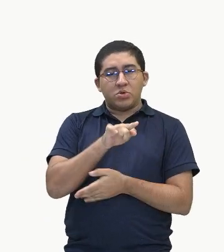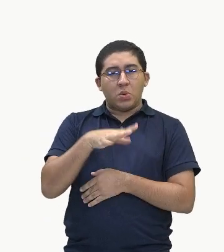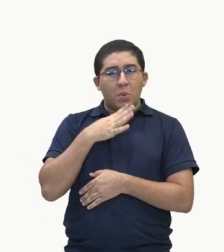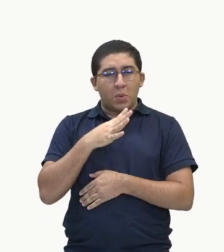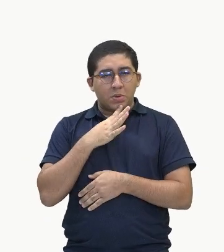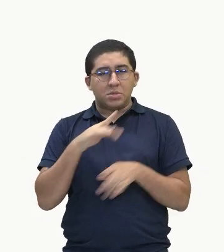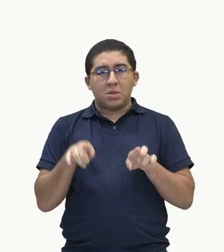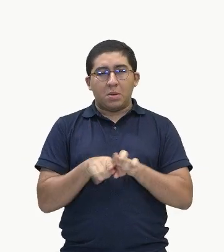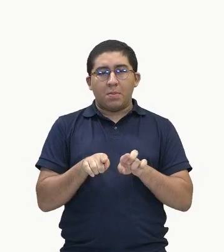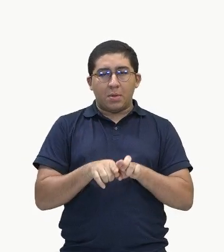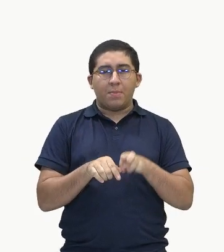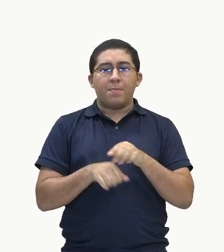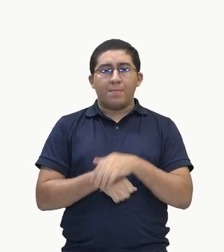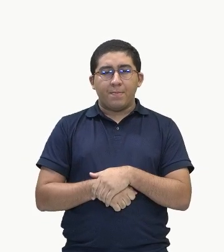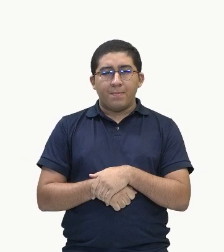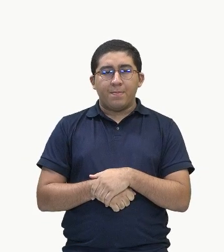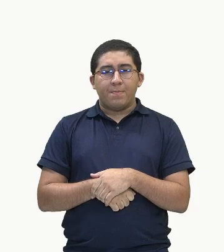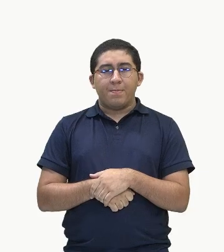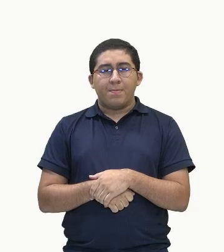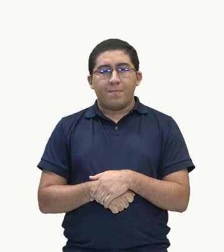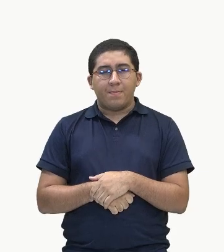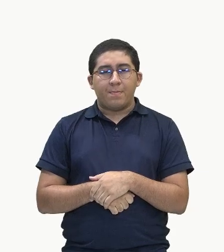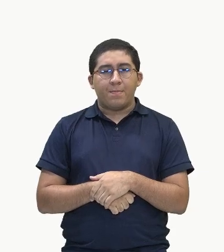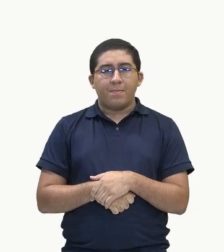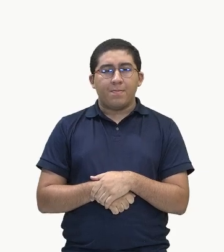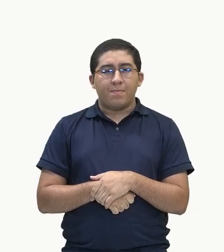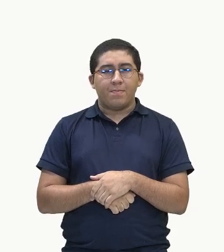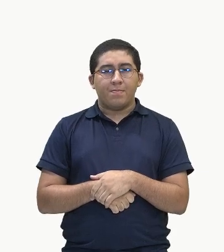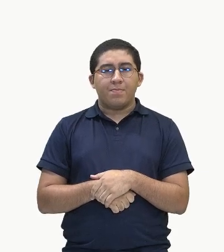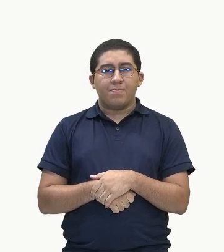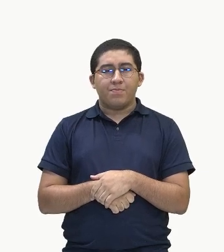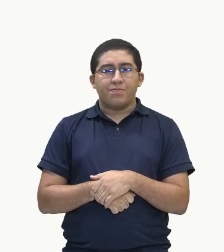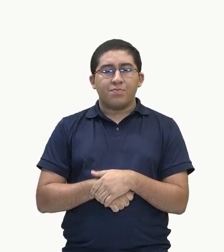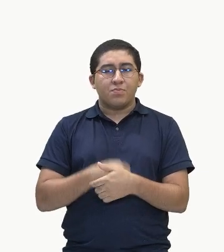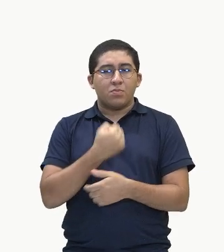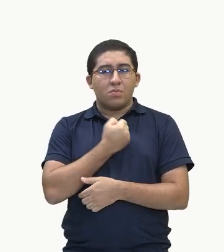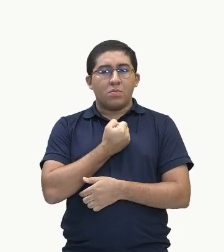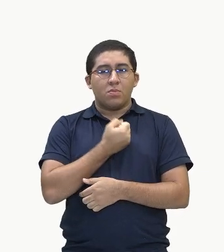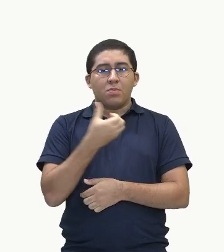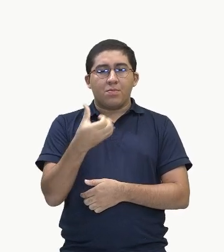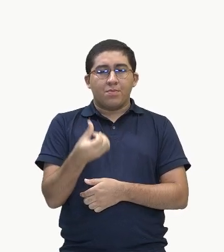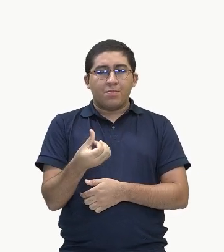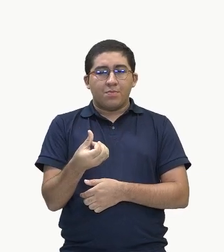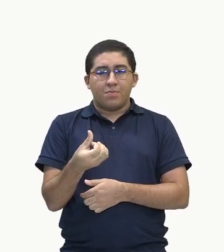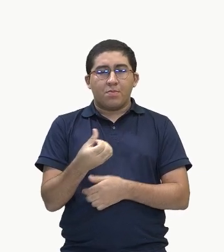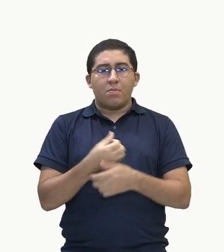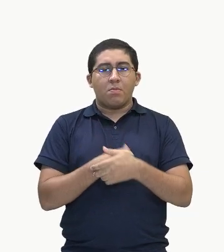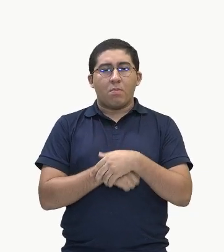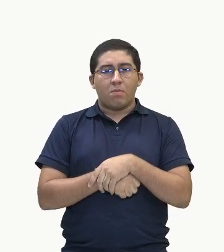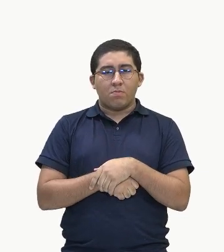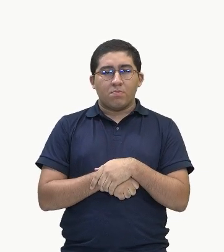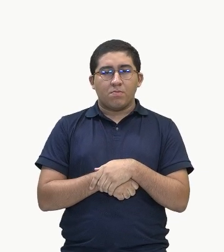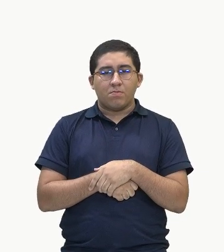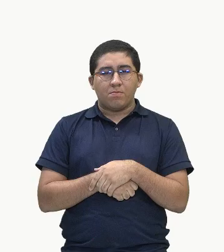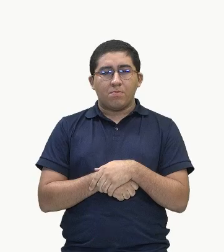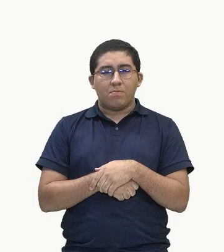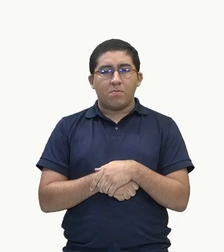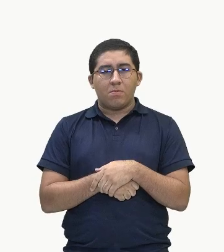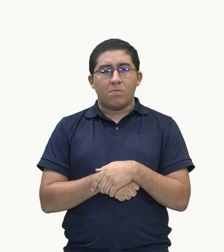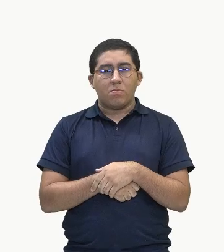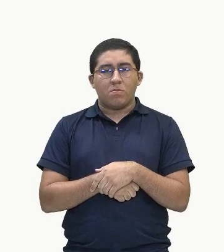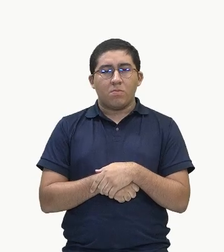palavra conhecida. Aqui, ó, number 6. O mimic octopus, the master